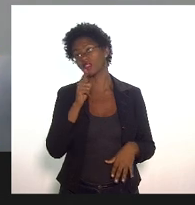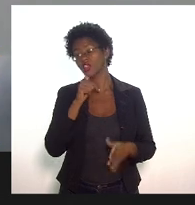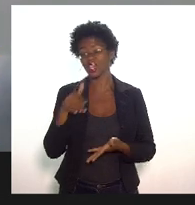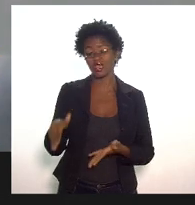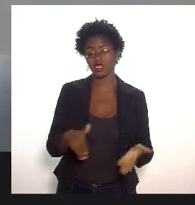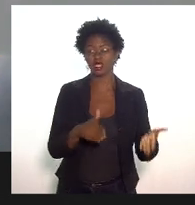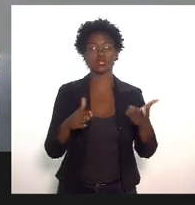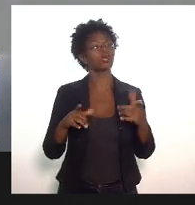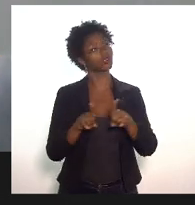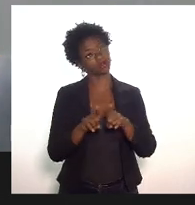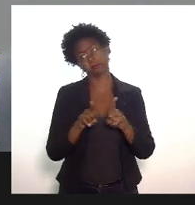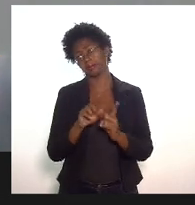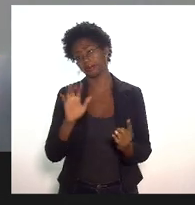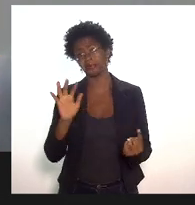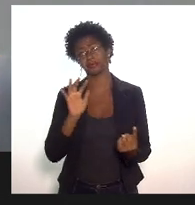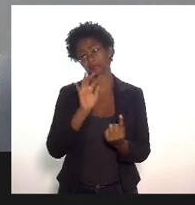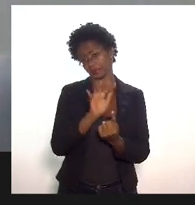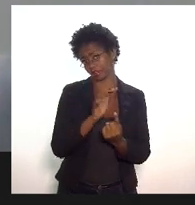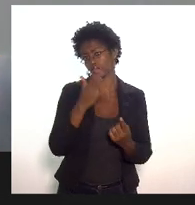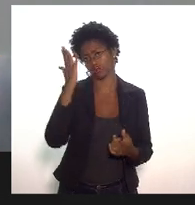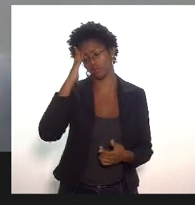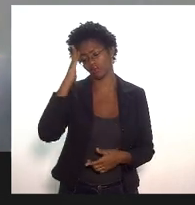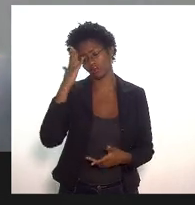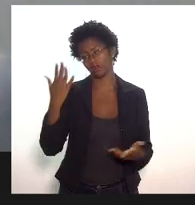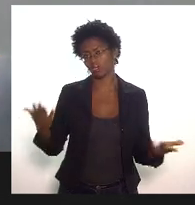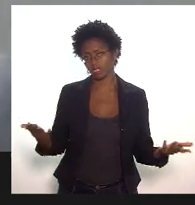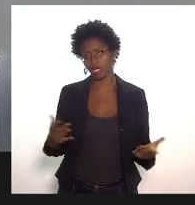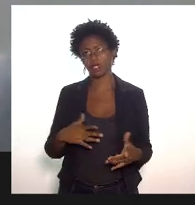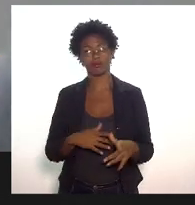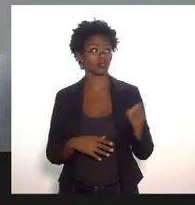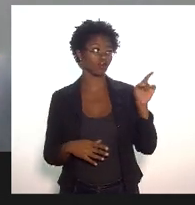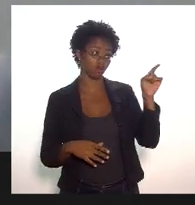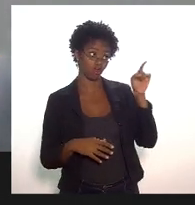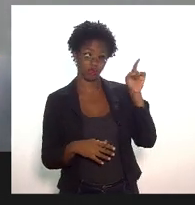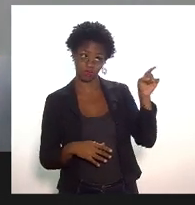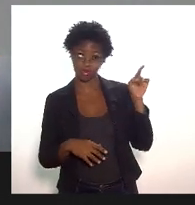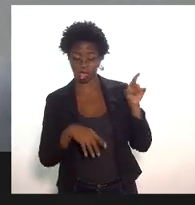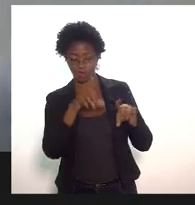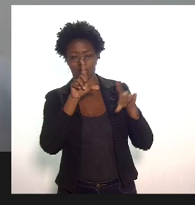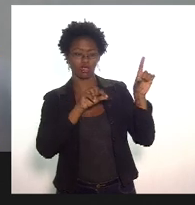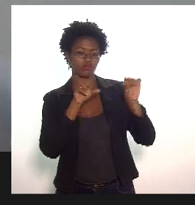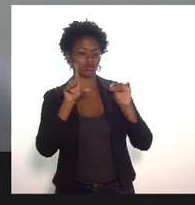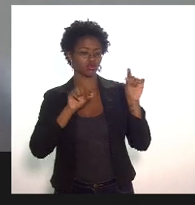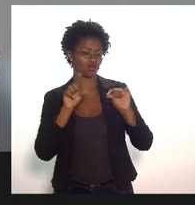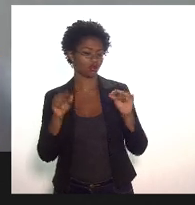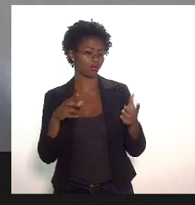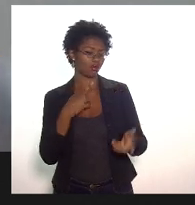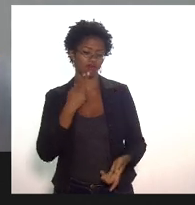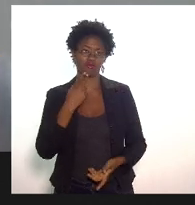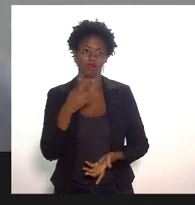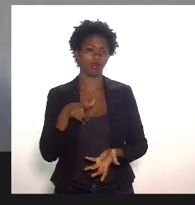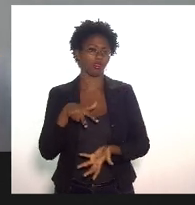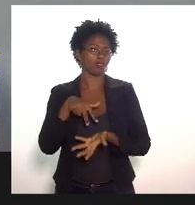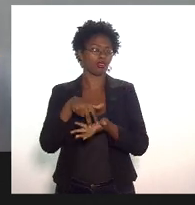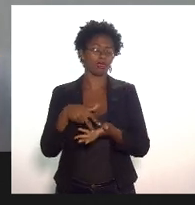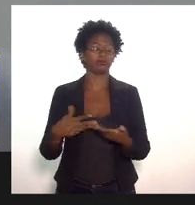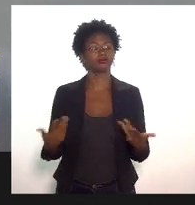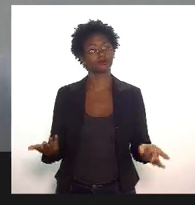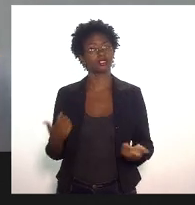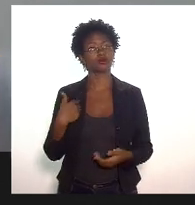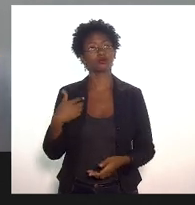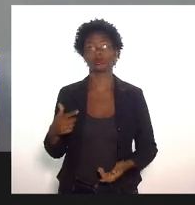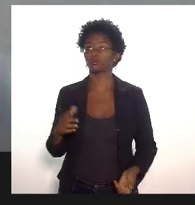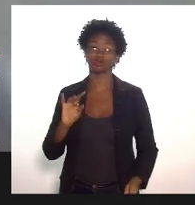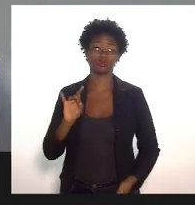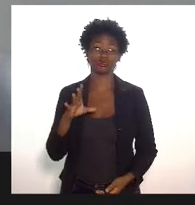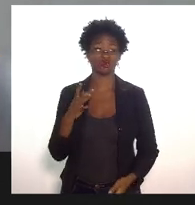um impacto grande também a decisão que Vossa Excelência terá que dar o seu parecer. É só reforçar um pouco